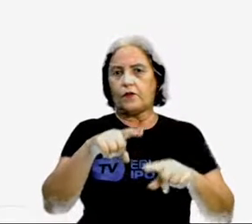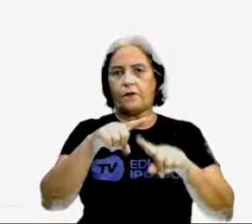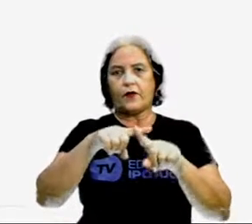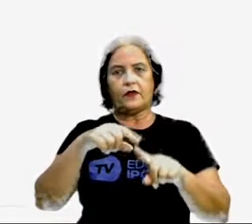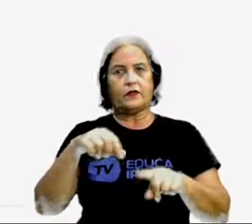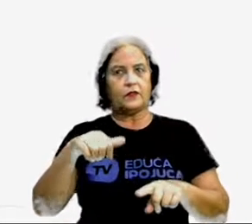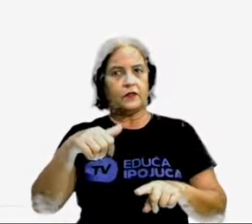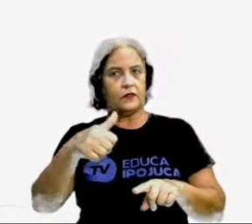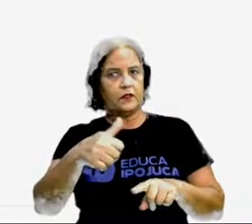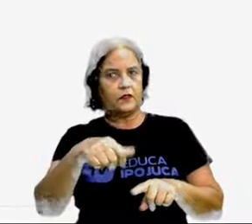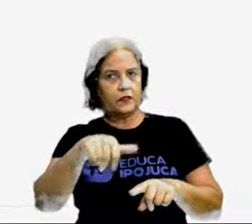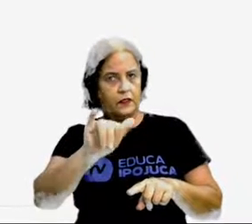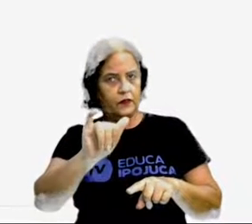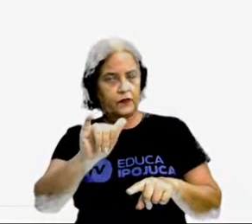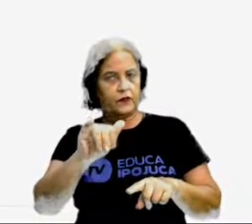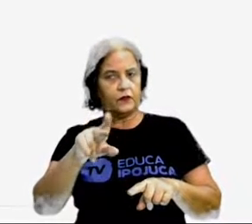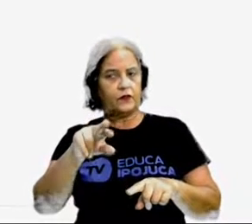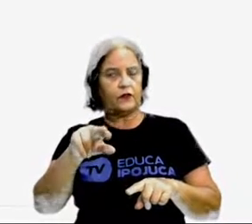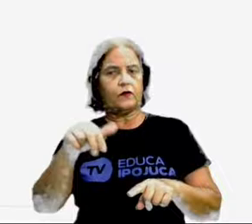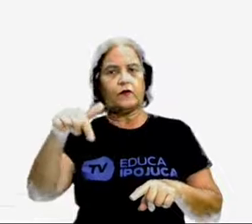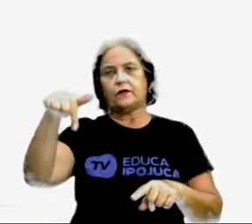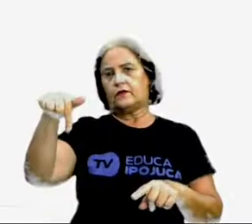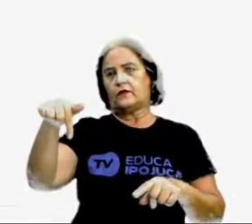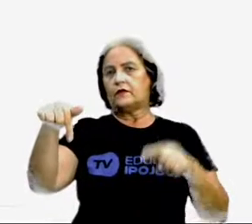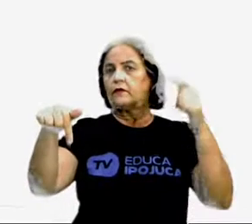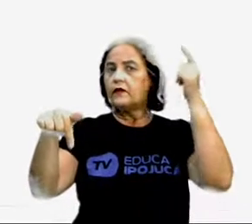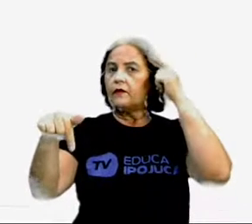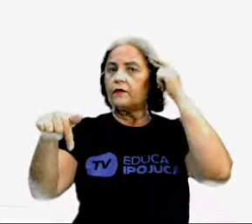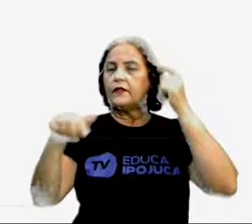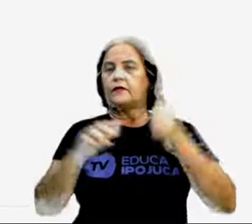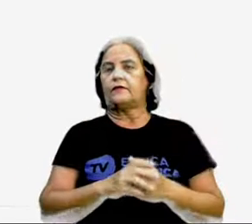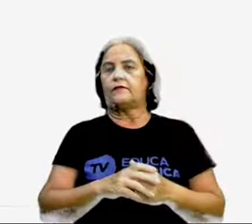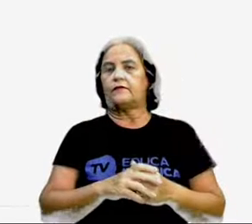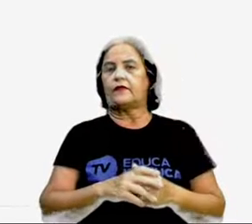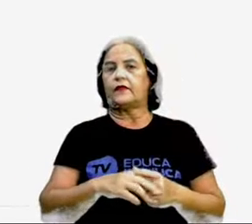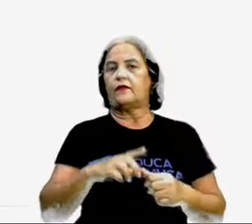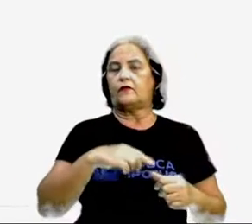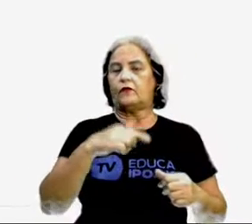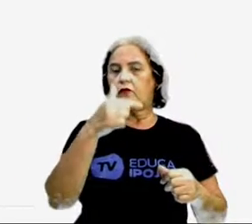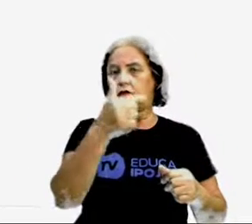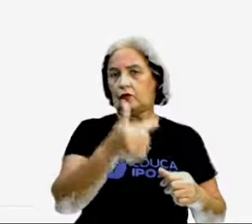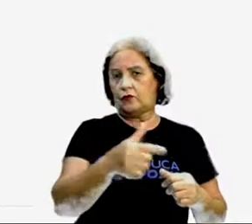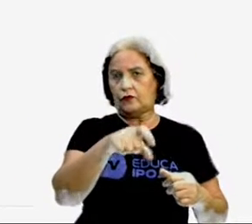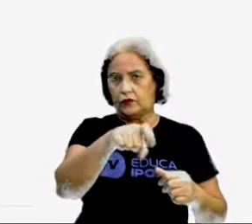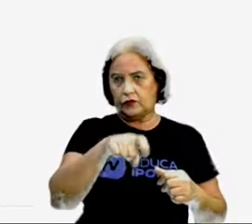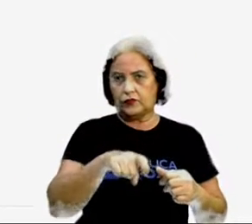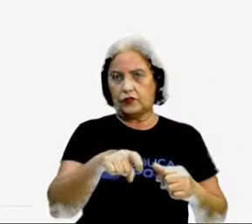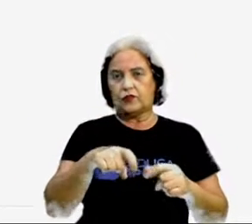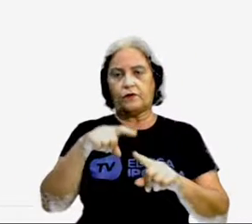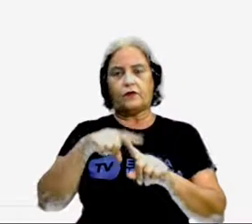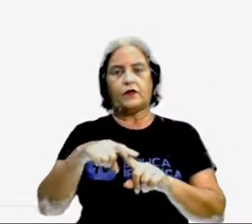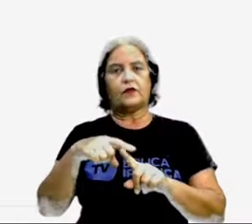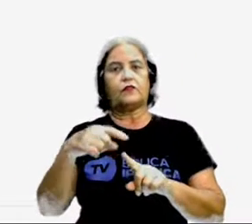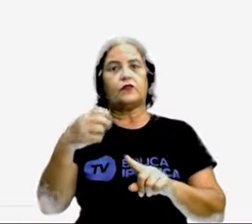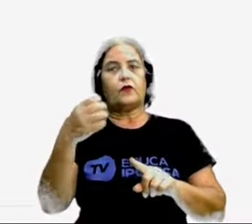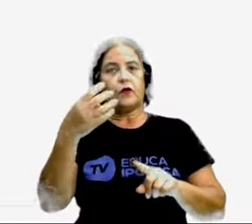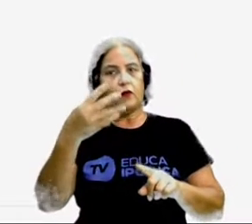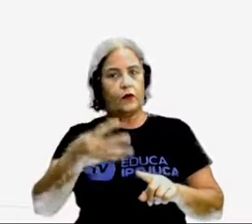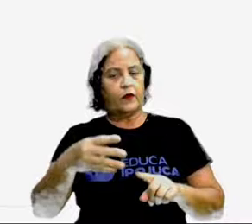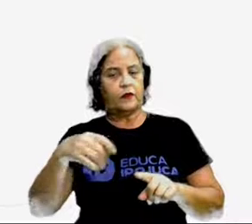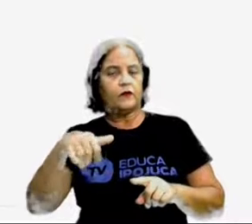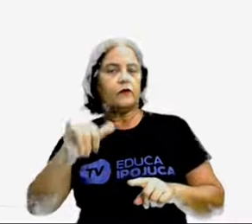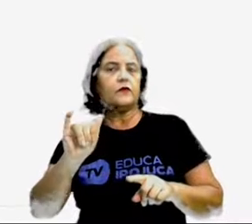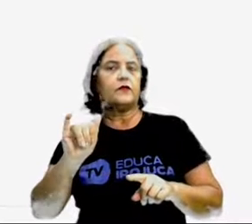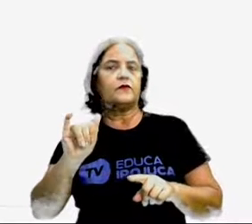igual a 7. 7 cabeças. E 2x mais 4y, igual a 22. De onde veio